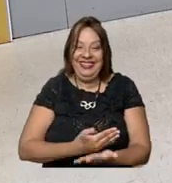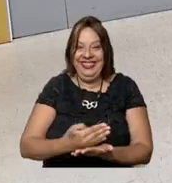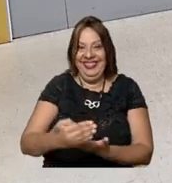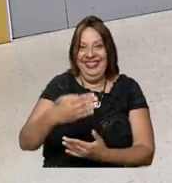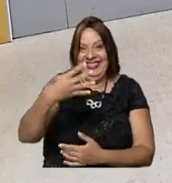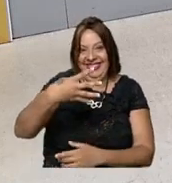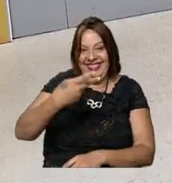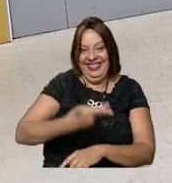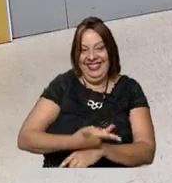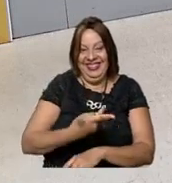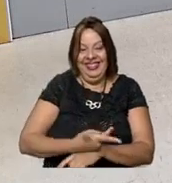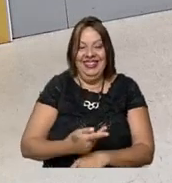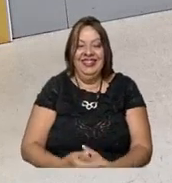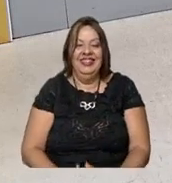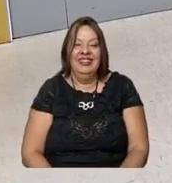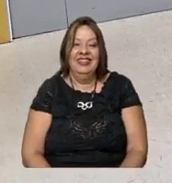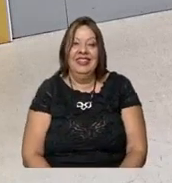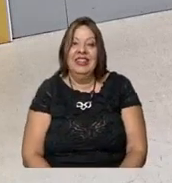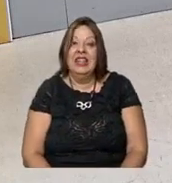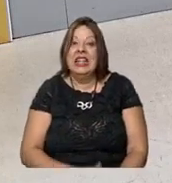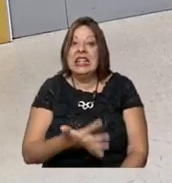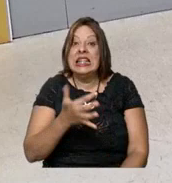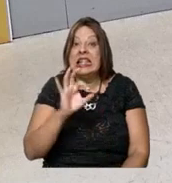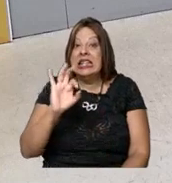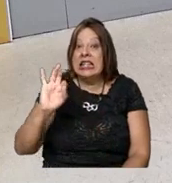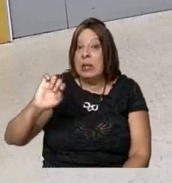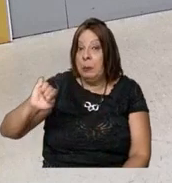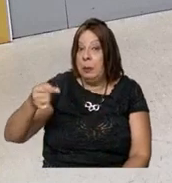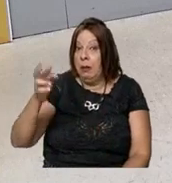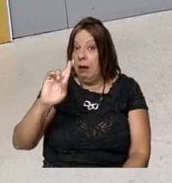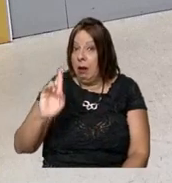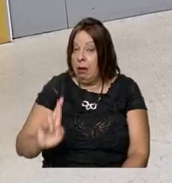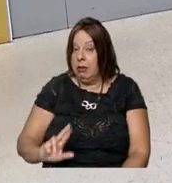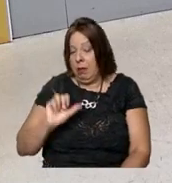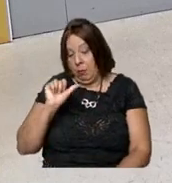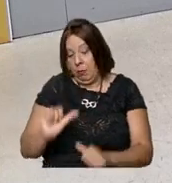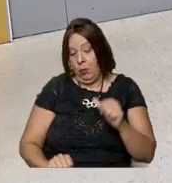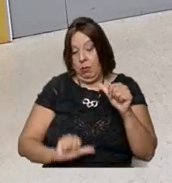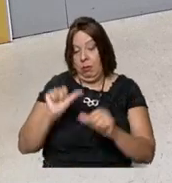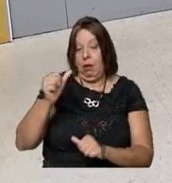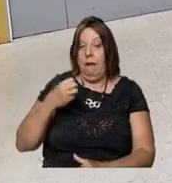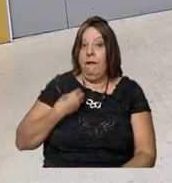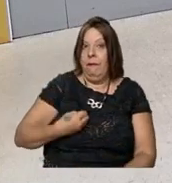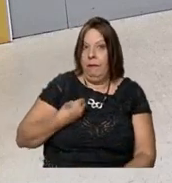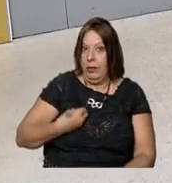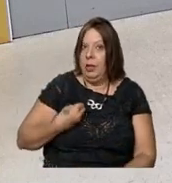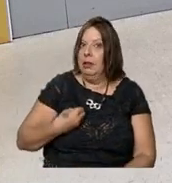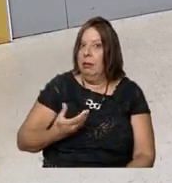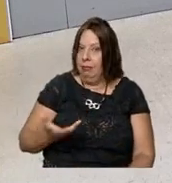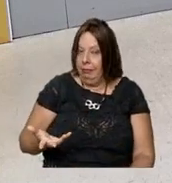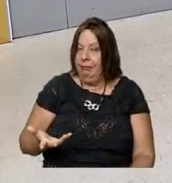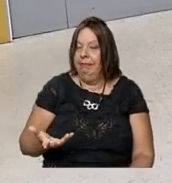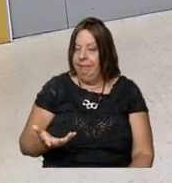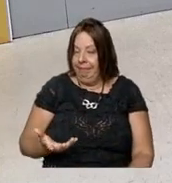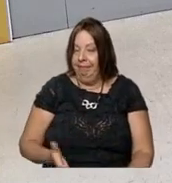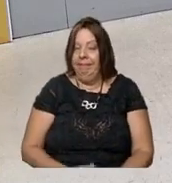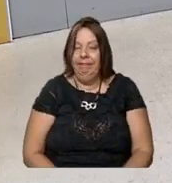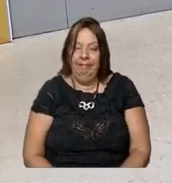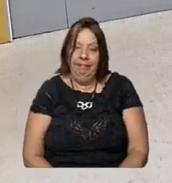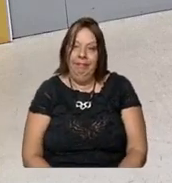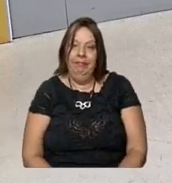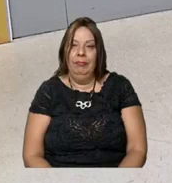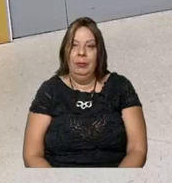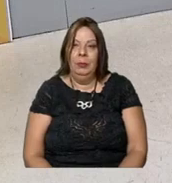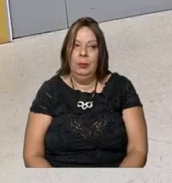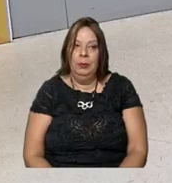nada mais, nada menos, são 100 mil reais. É pra mudar de vida, é pra arrumar a conta bancária de uma vez. 100 mil reais,